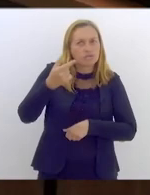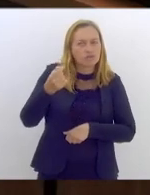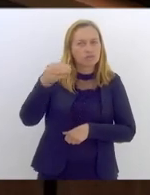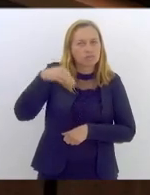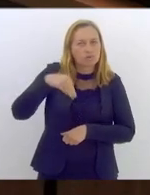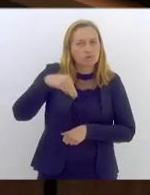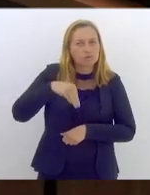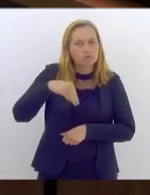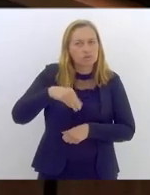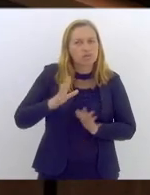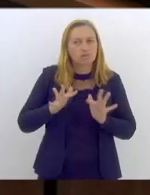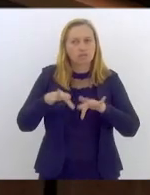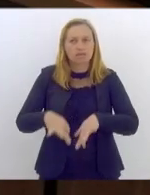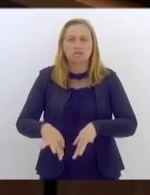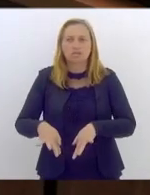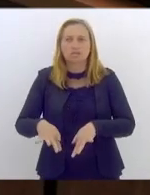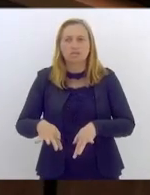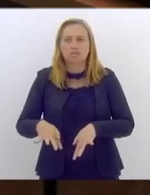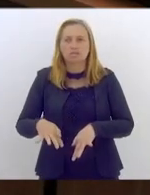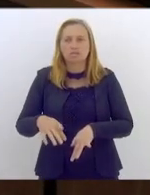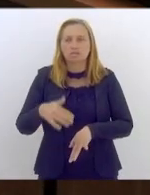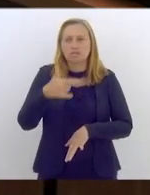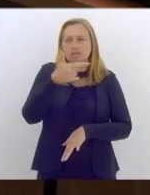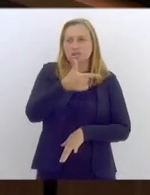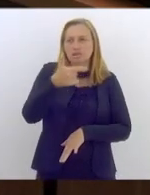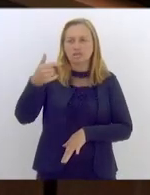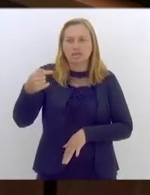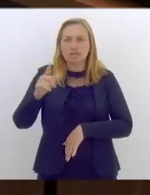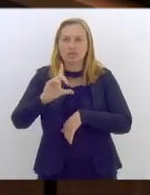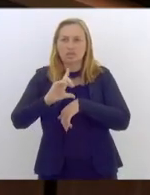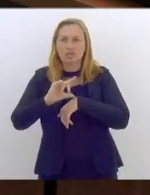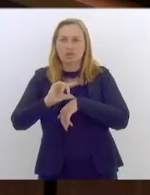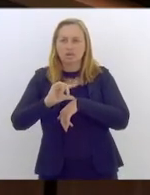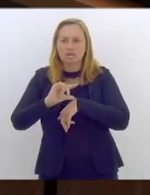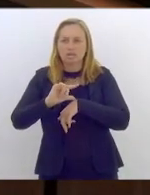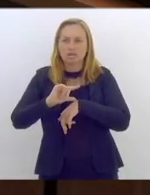16h20, encerrou-se às